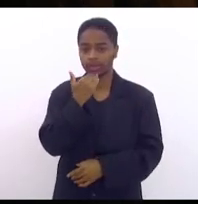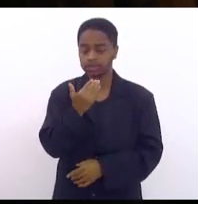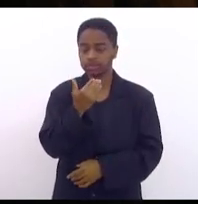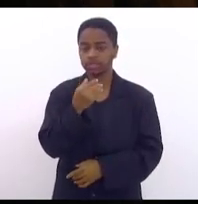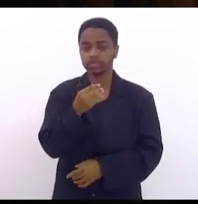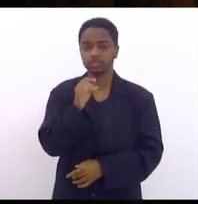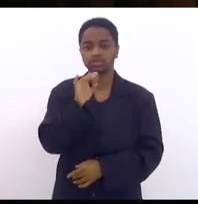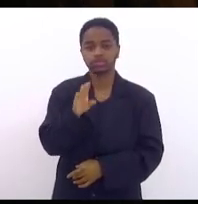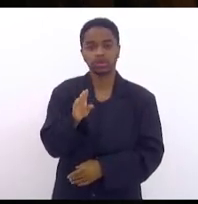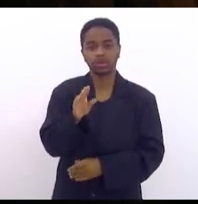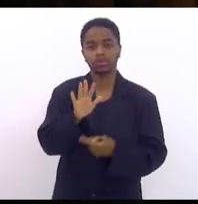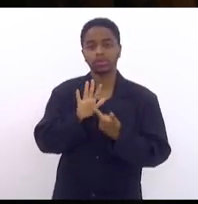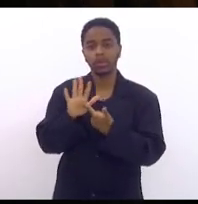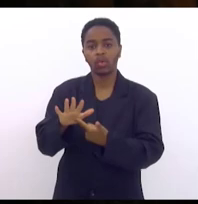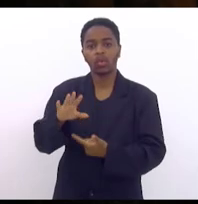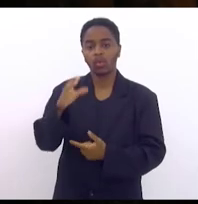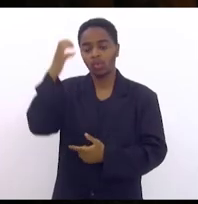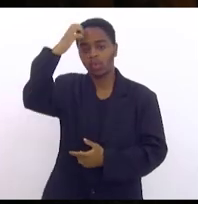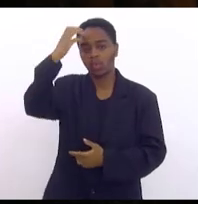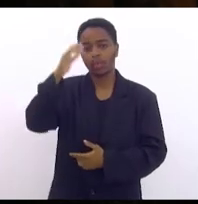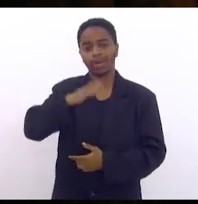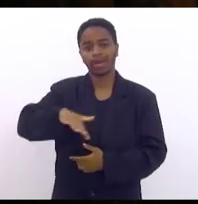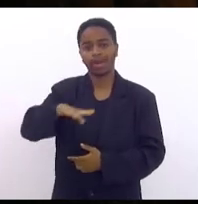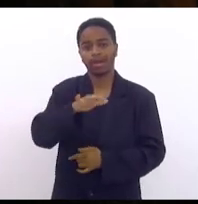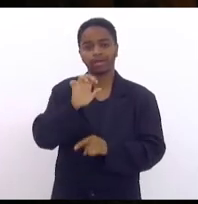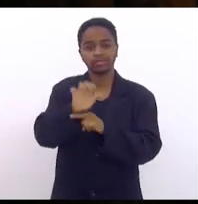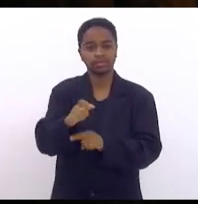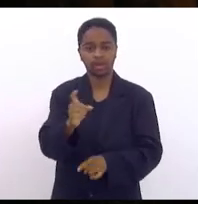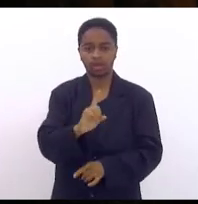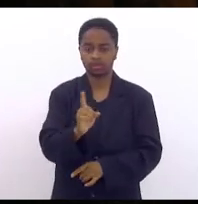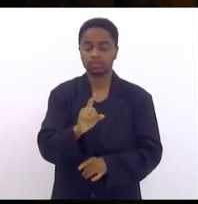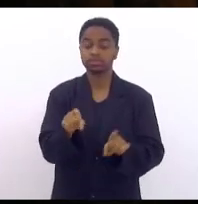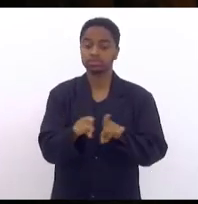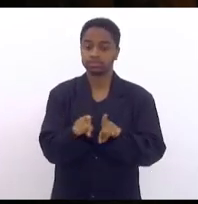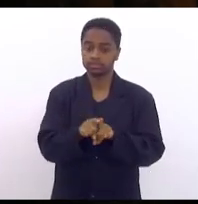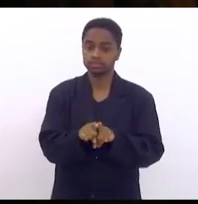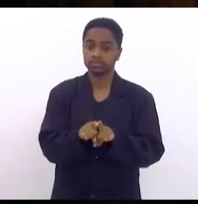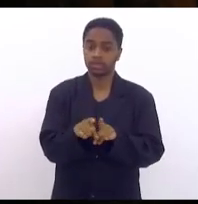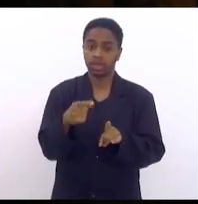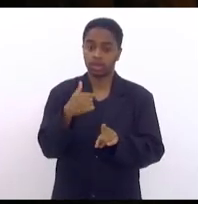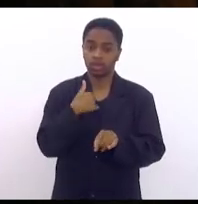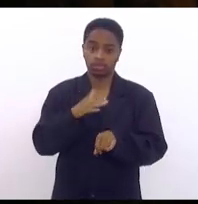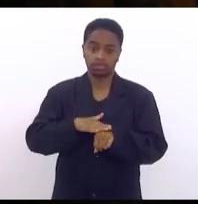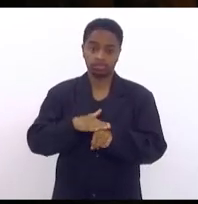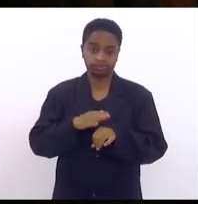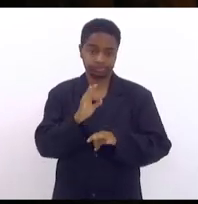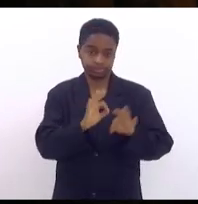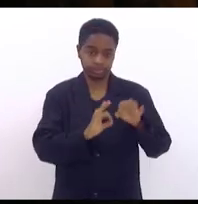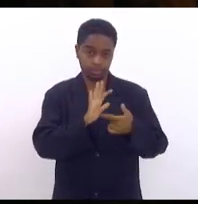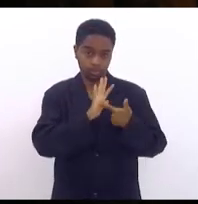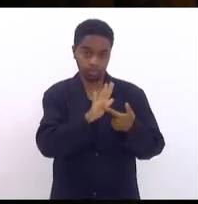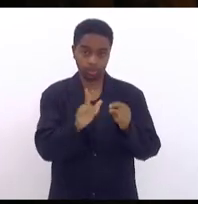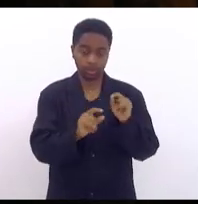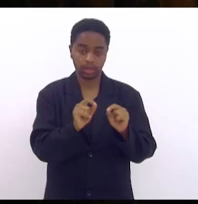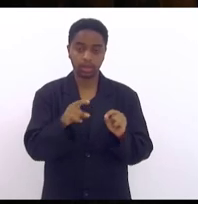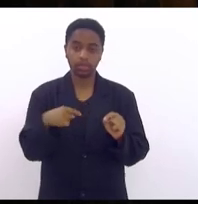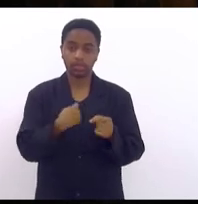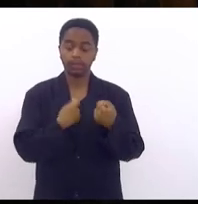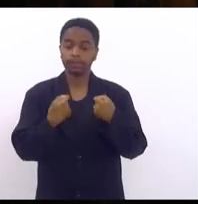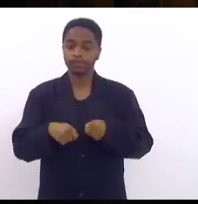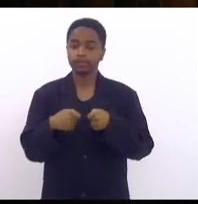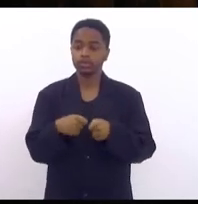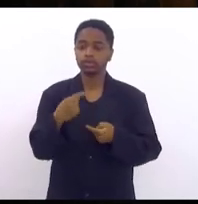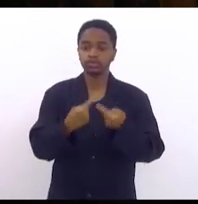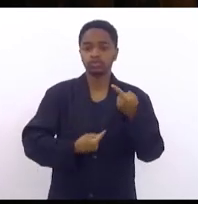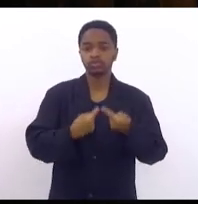culpa sobre os ombros das forças estaduais. É necessário, foi o encaminhamento que eu fiz, que nós façamos a discussão com as autoridades